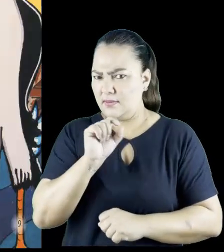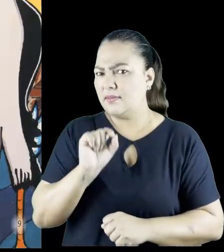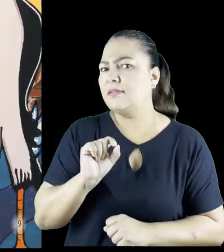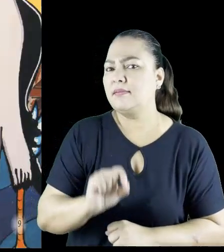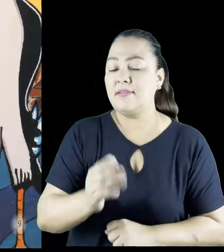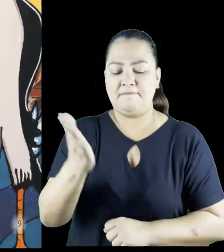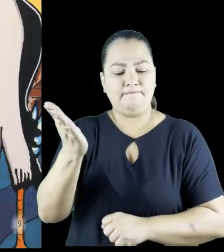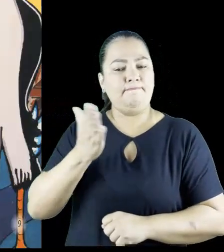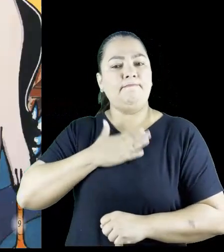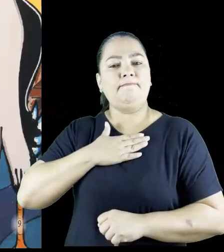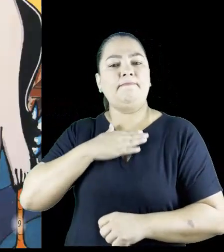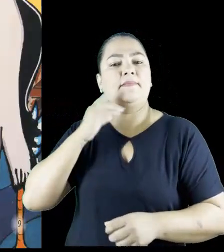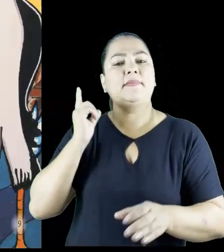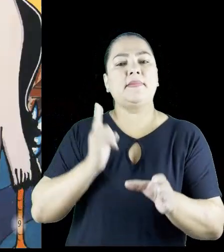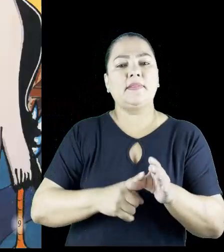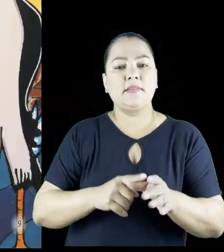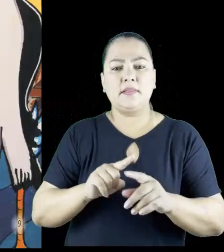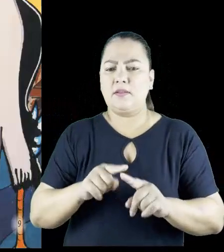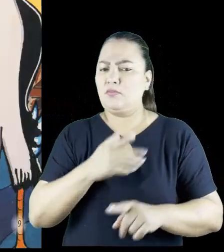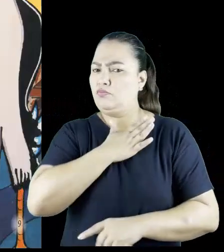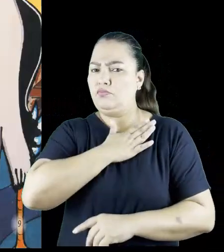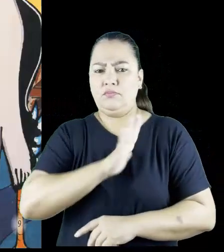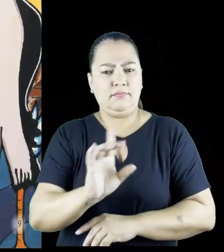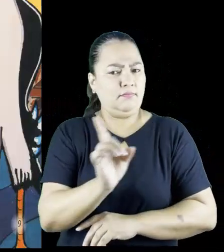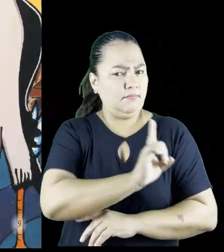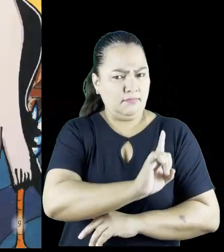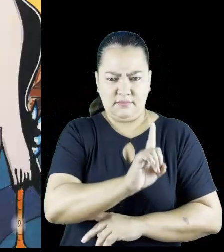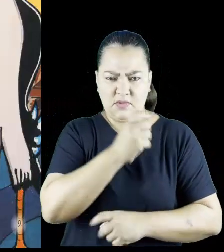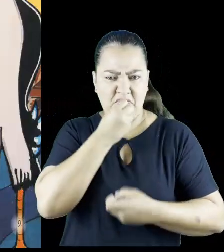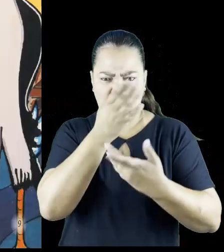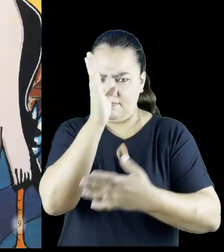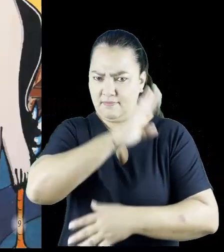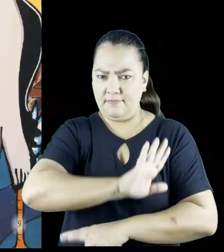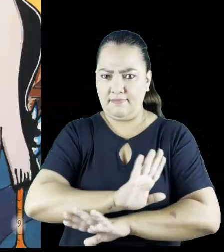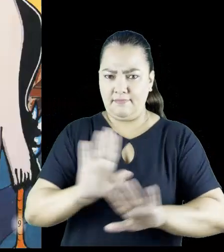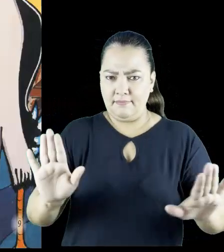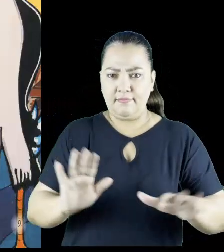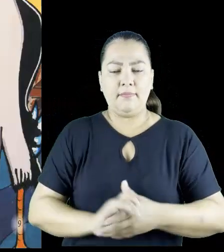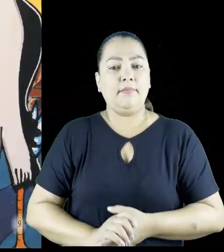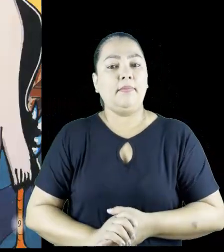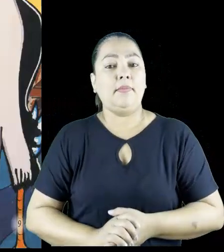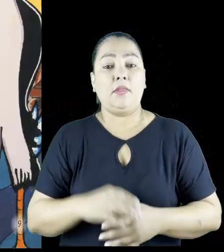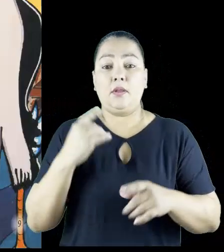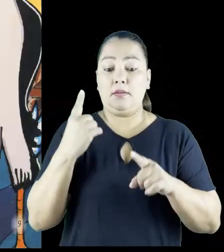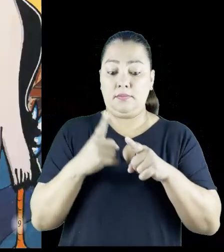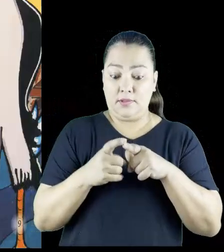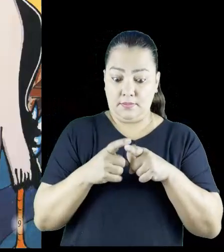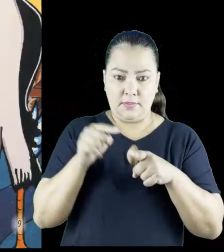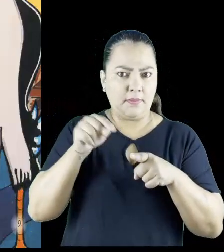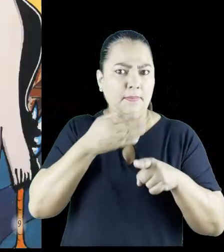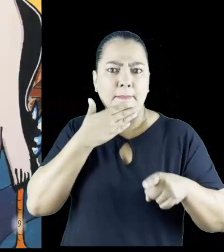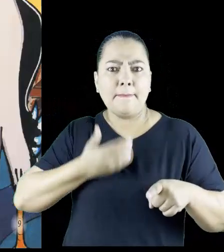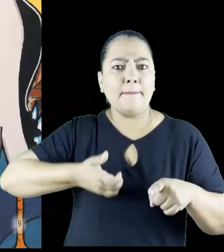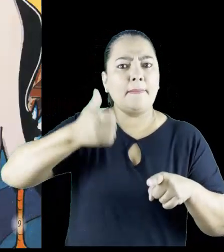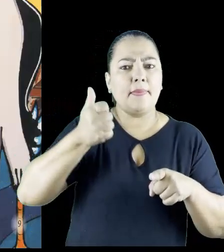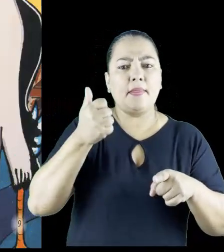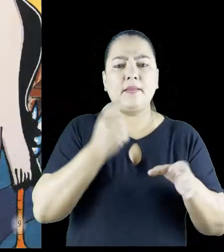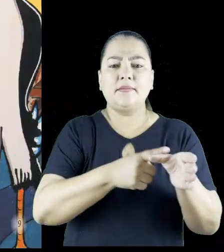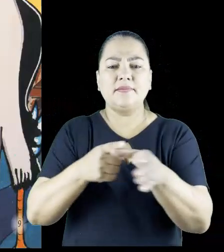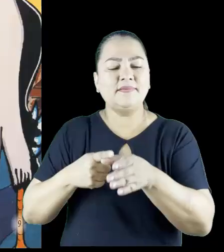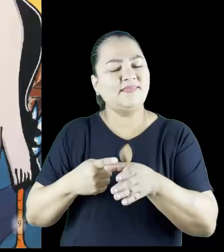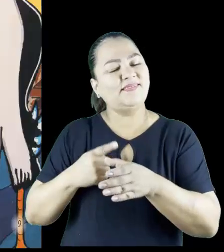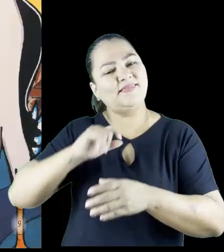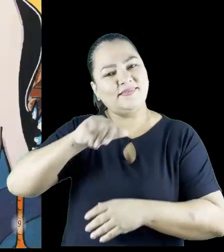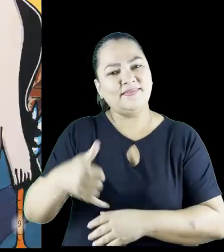está dizendo que odeia é a minha cidade. E eu não gosto não que ninguém fale assim dela, pois Itapema é a